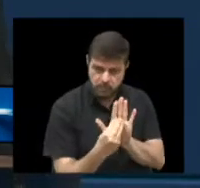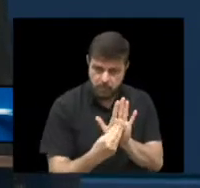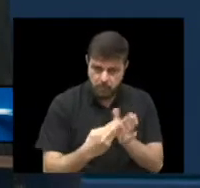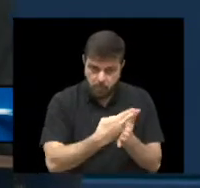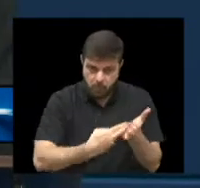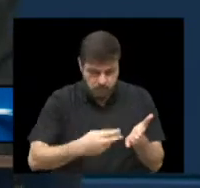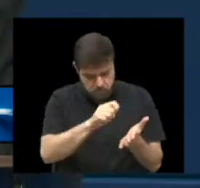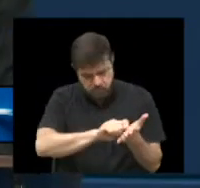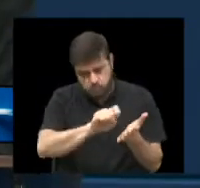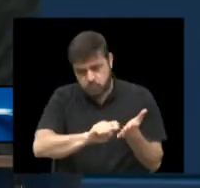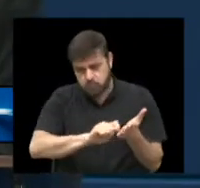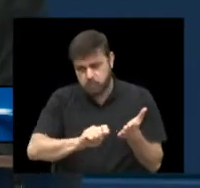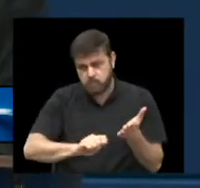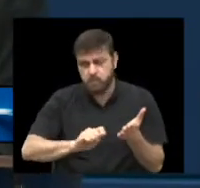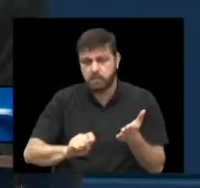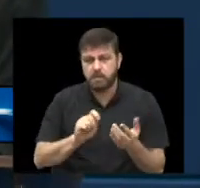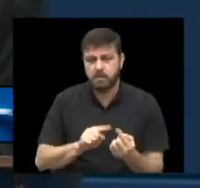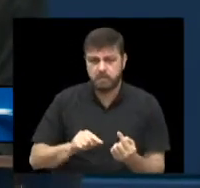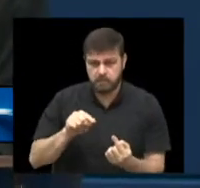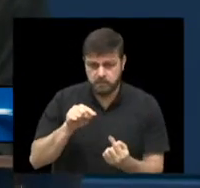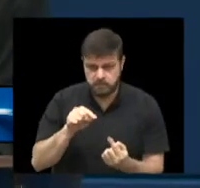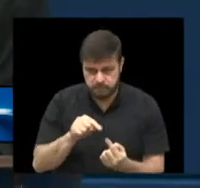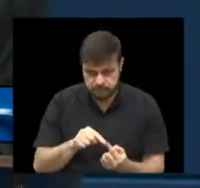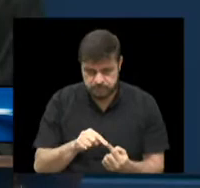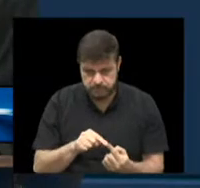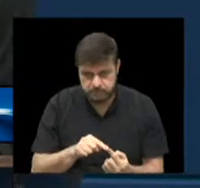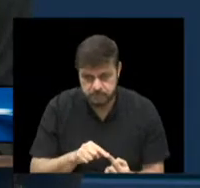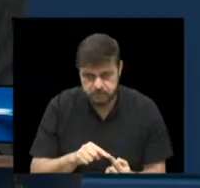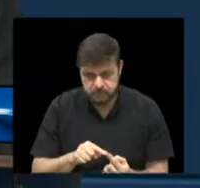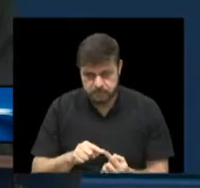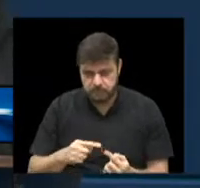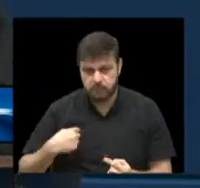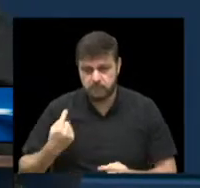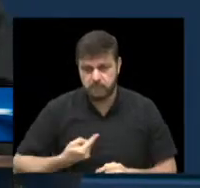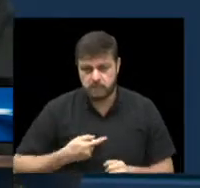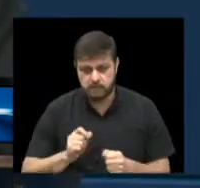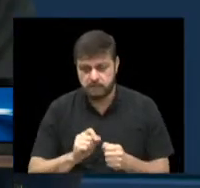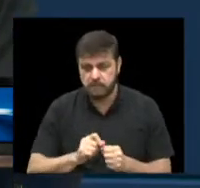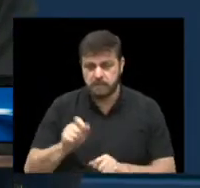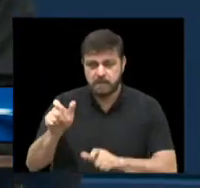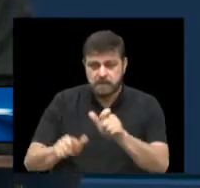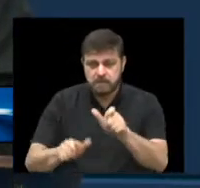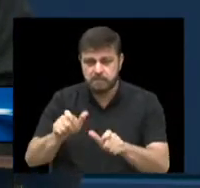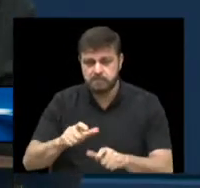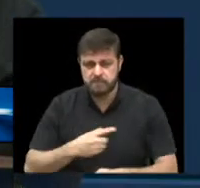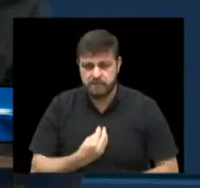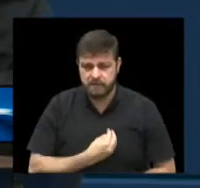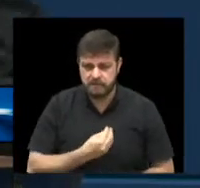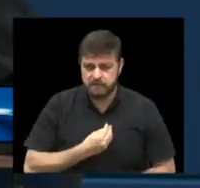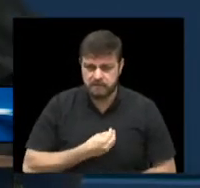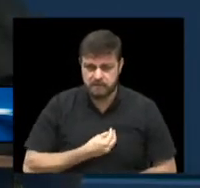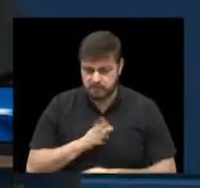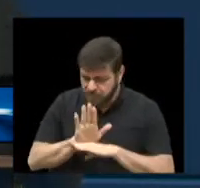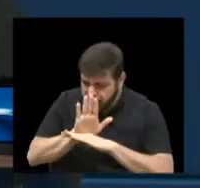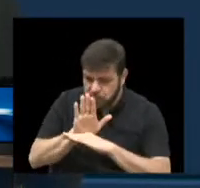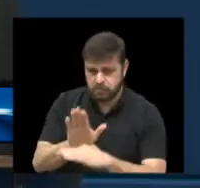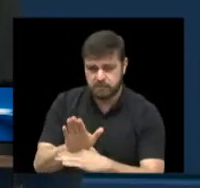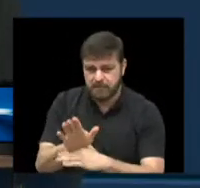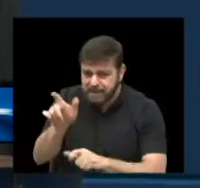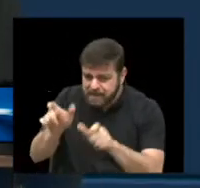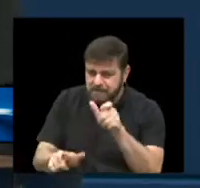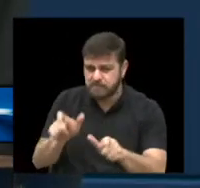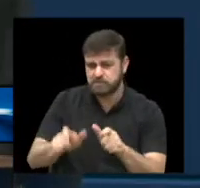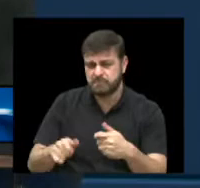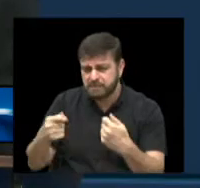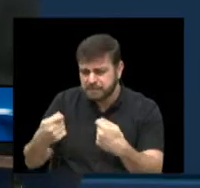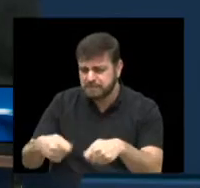apontamentos para que, efetivamente, venhamos facilitar a vida da população que precisa